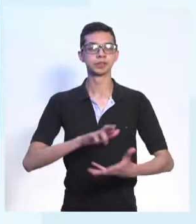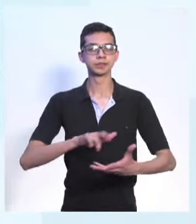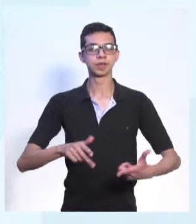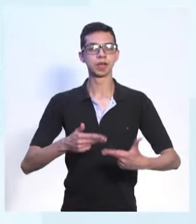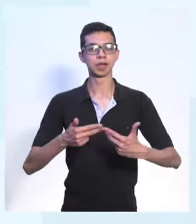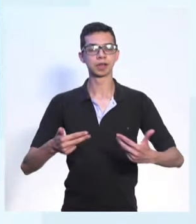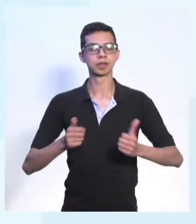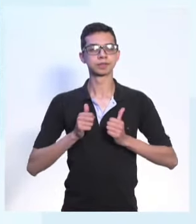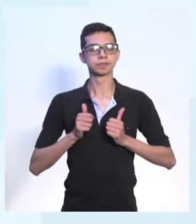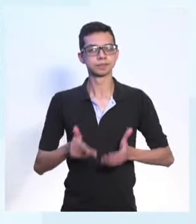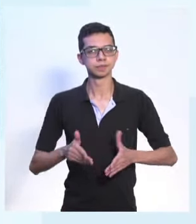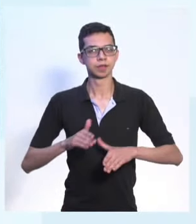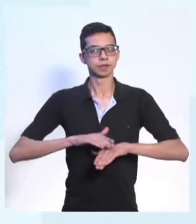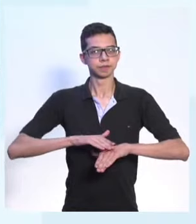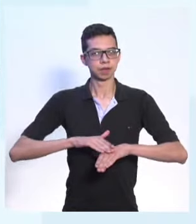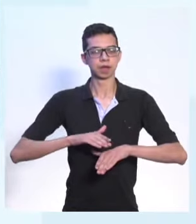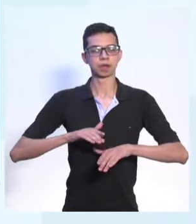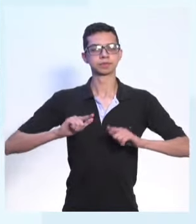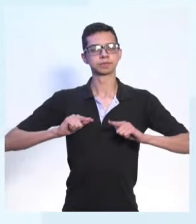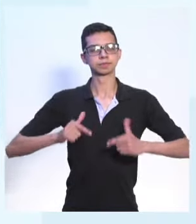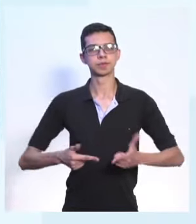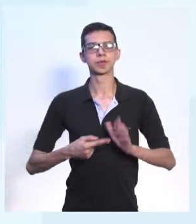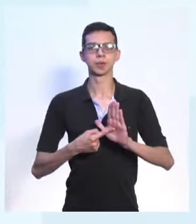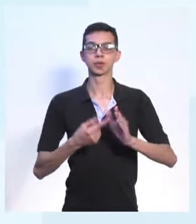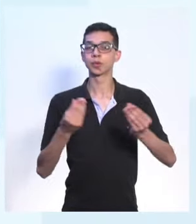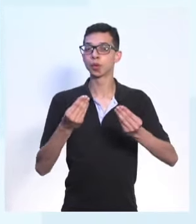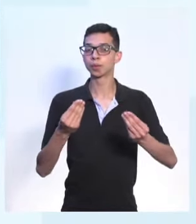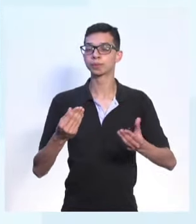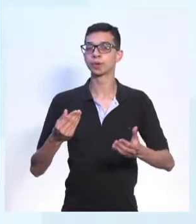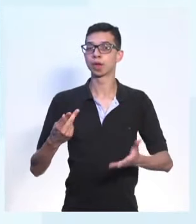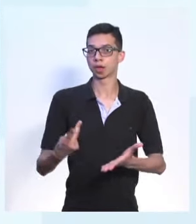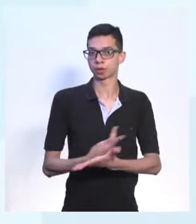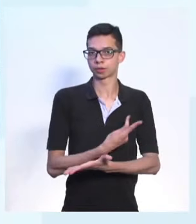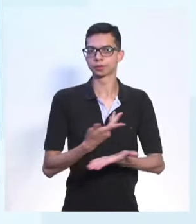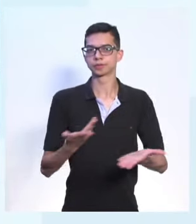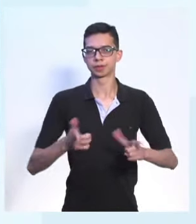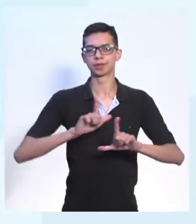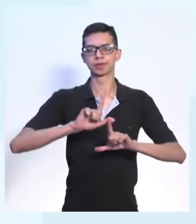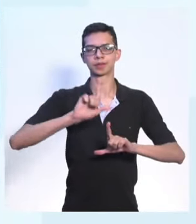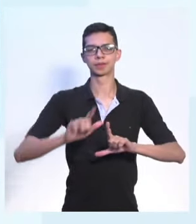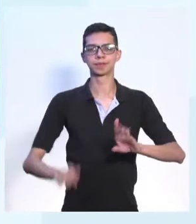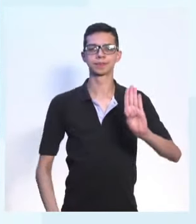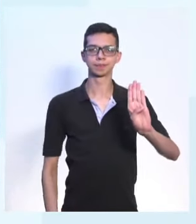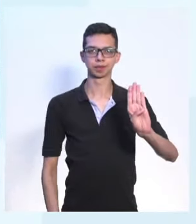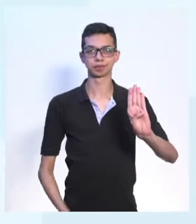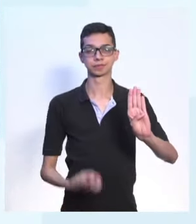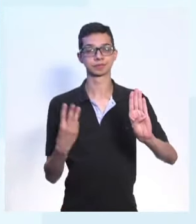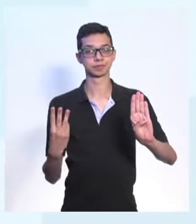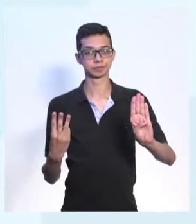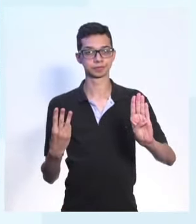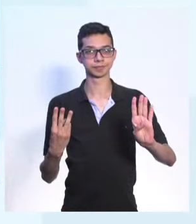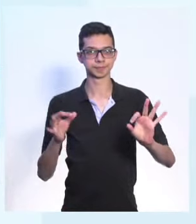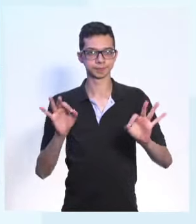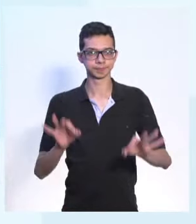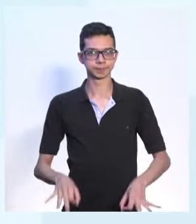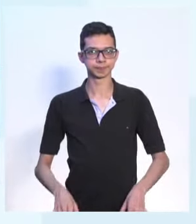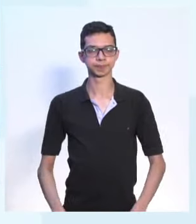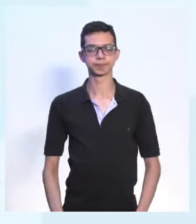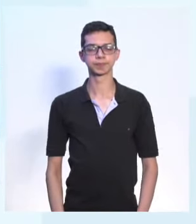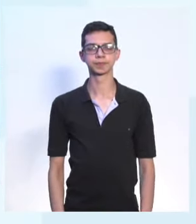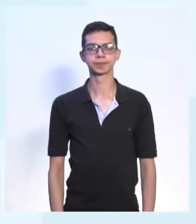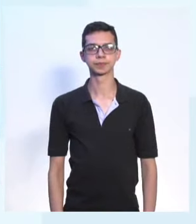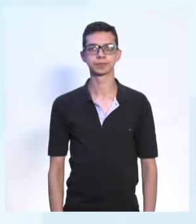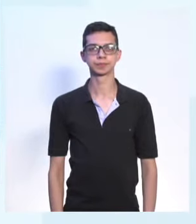mostram como as coisas normalmente acontecem. Então, letra B com a número 3. And number four, to increase.